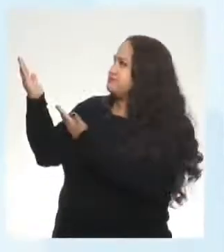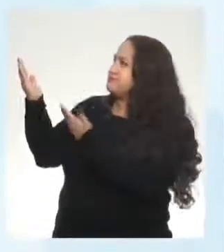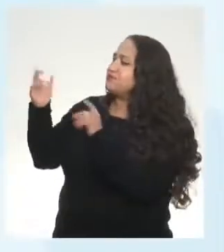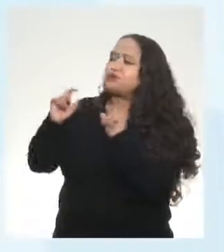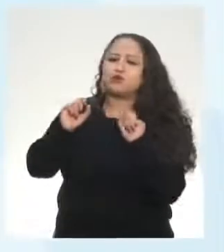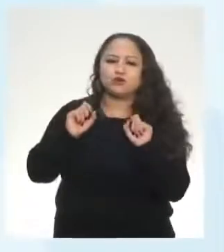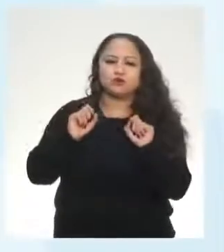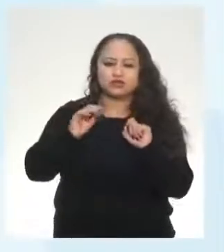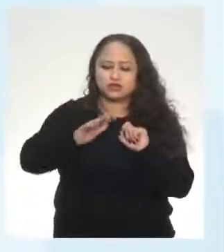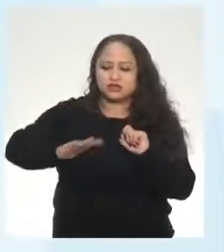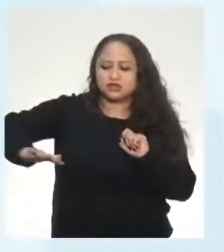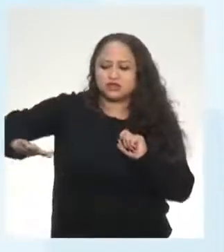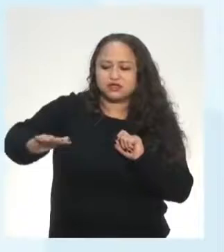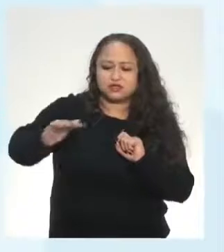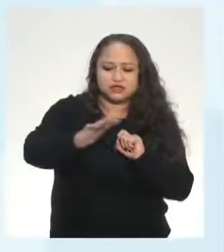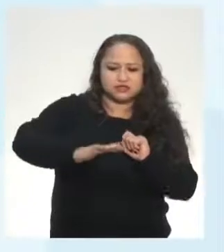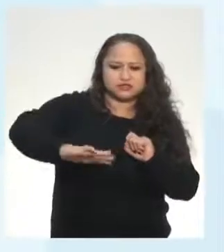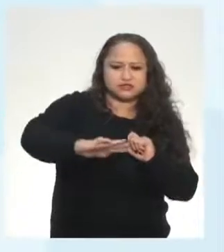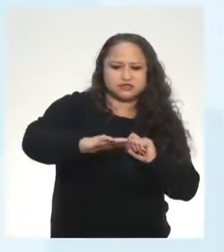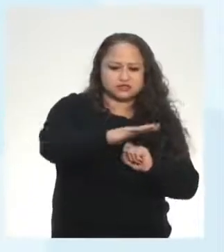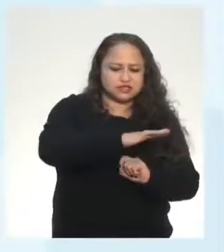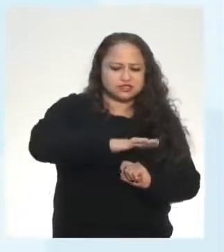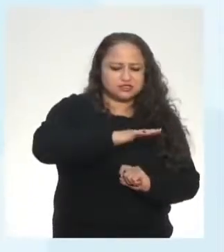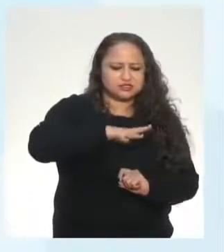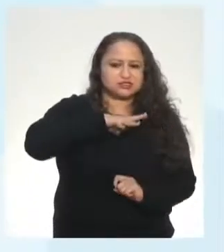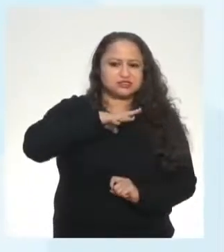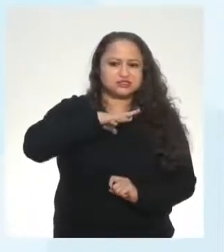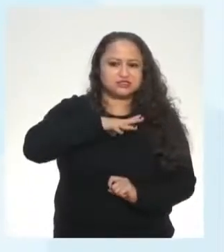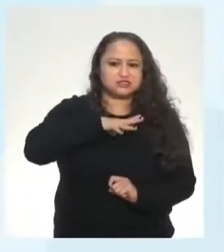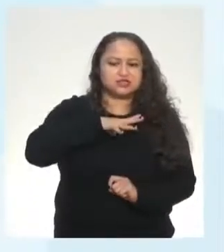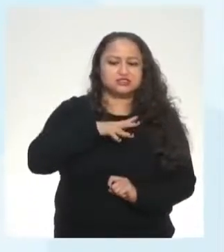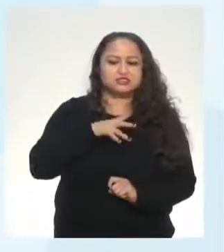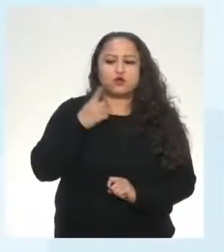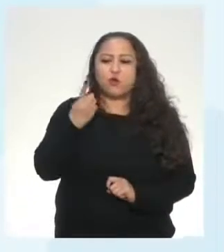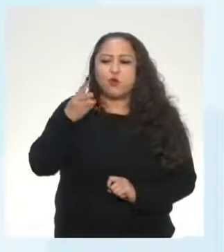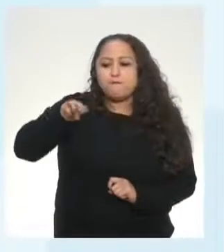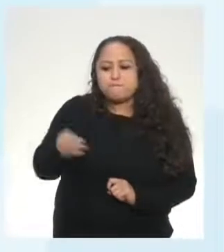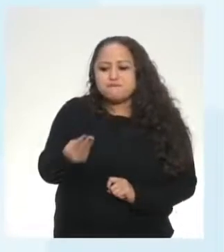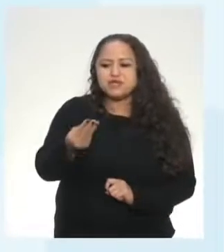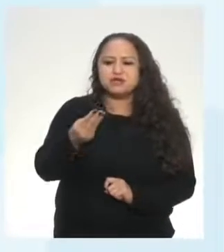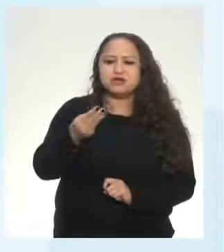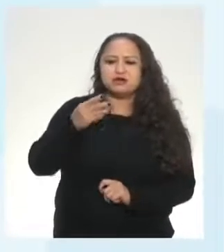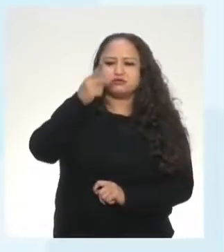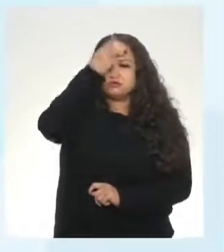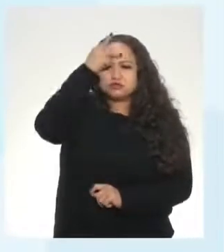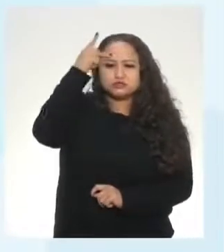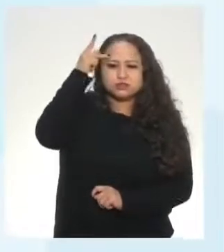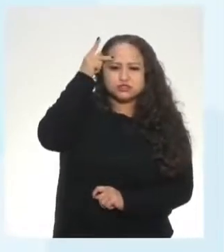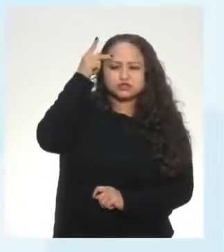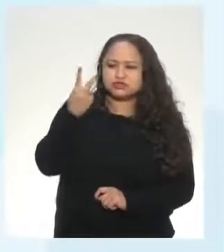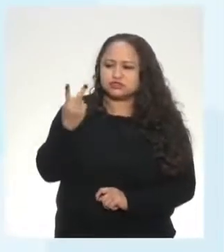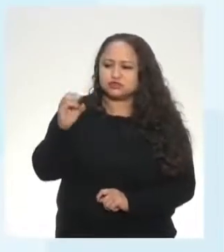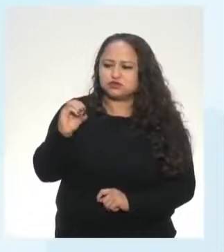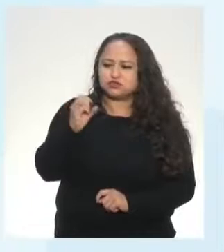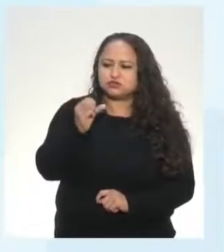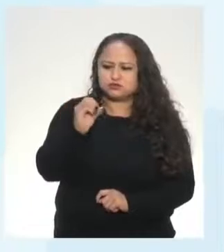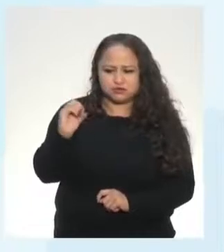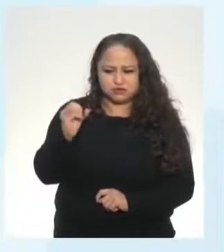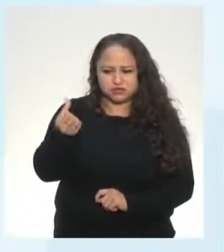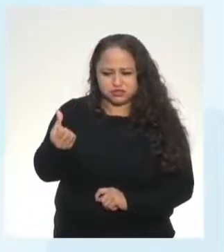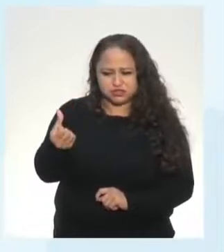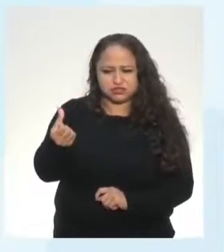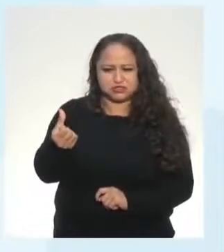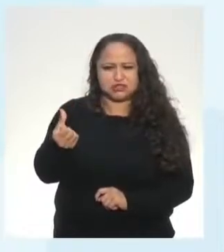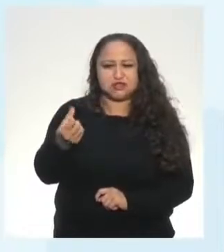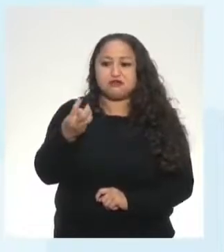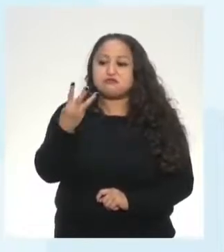com pelo menos 1 milhão de habitantes em 2006. 3% da população mundial vivia nas